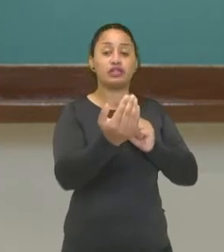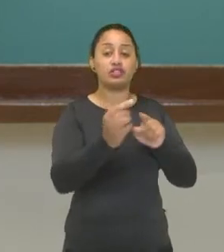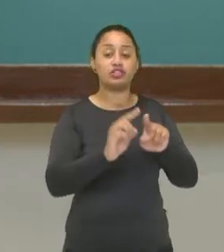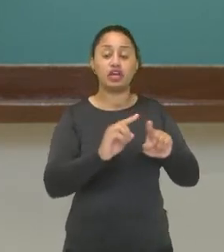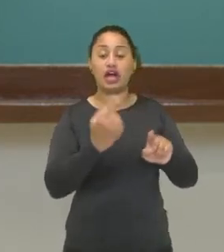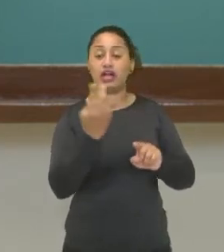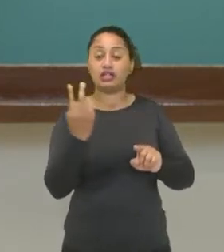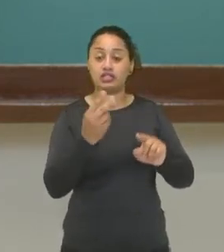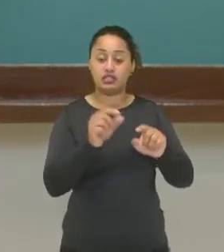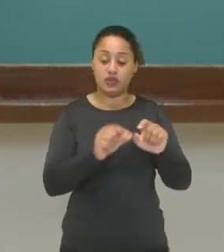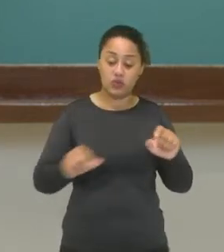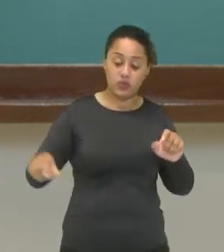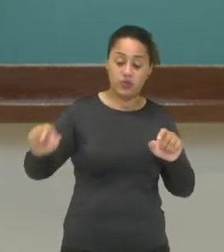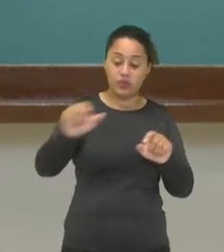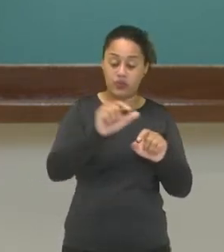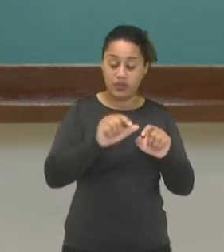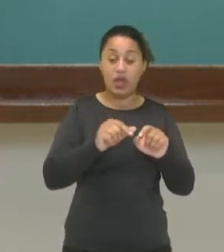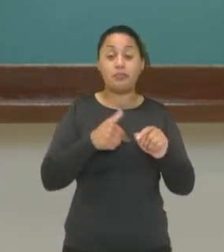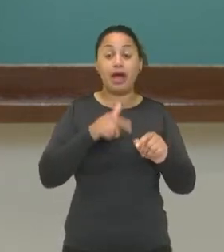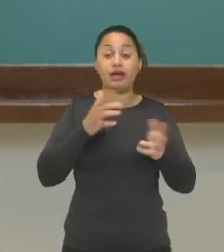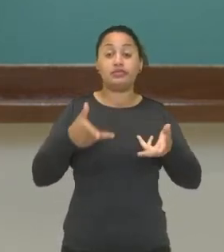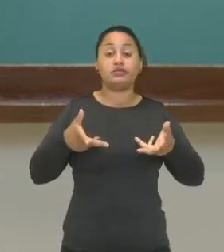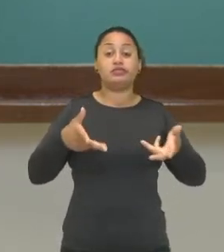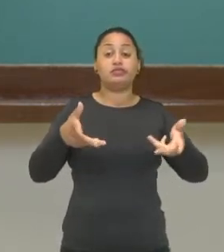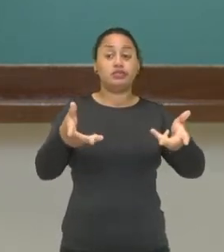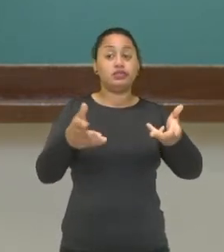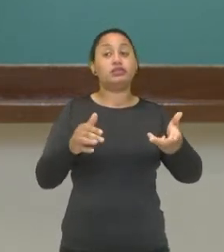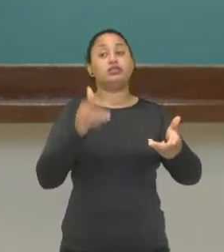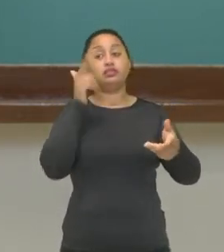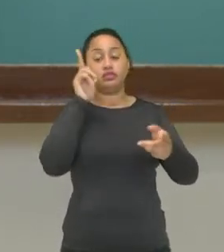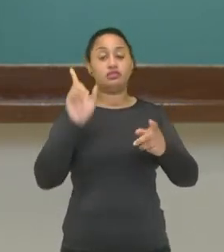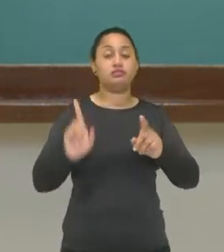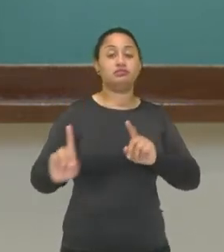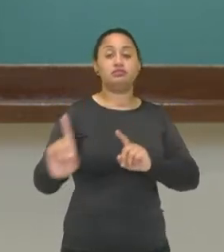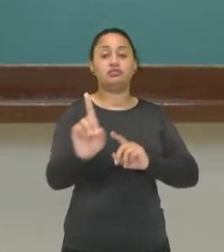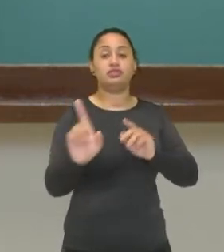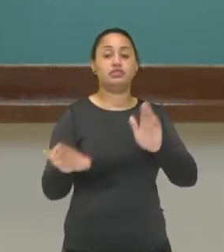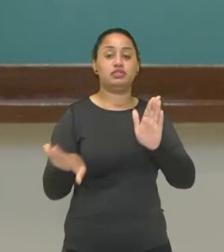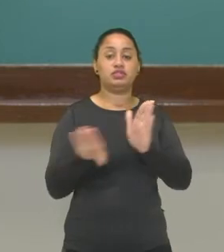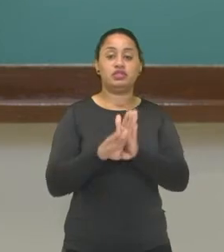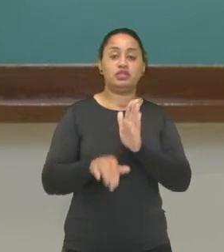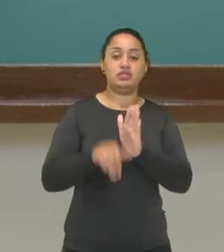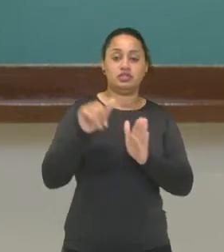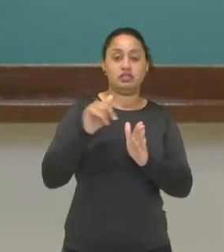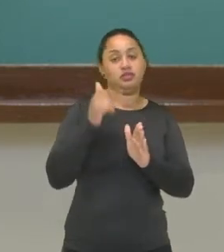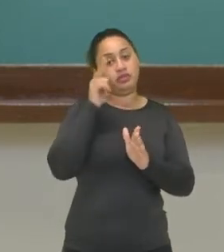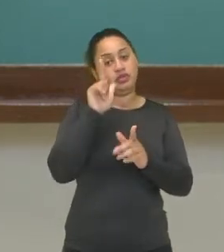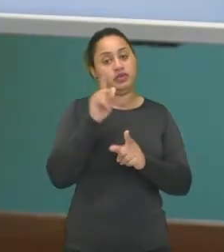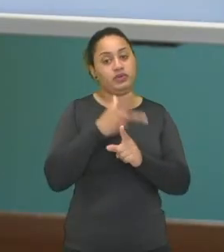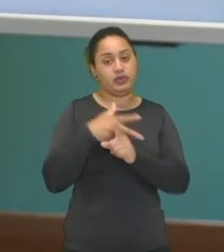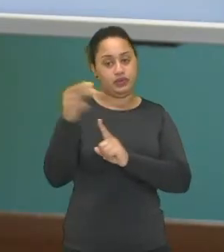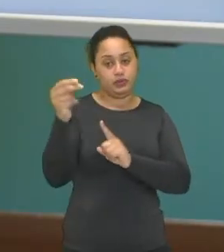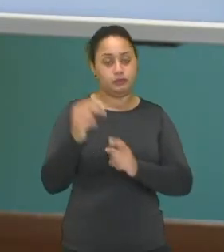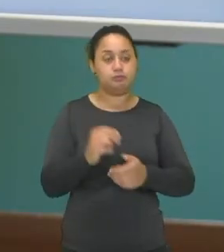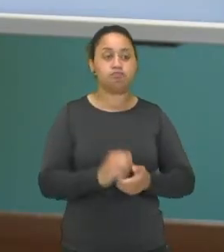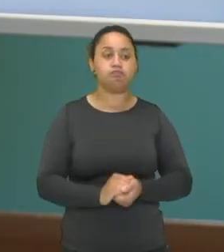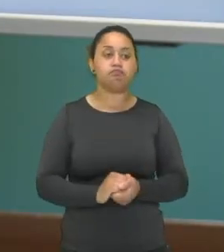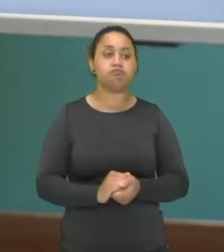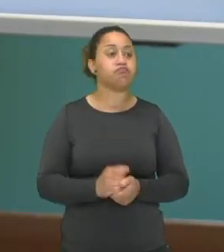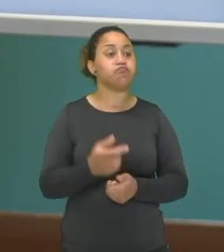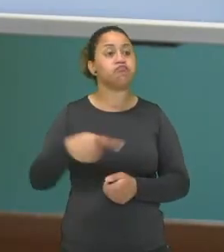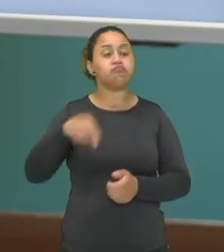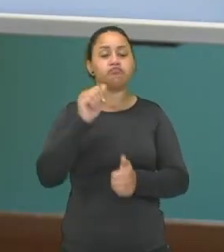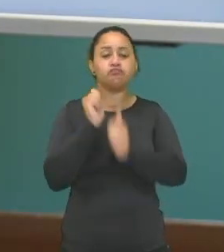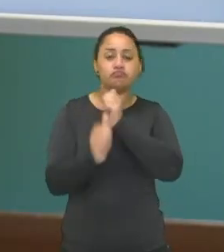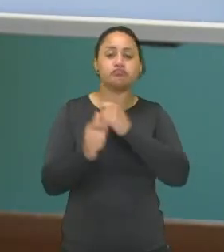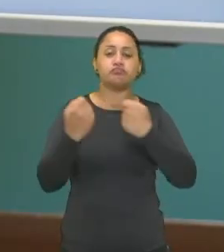segunda volta, aí sim, aumentar a sua velocidade e tentar fechar a sua prova, tá? Os atletas, então,